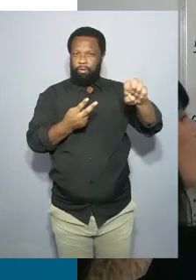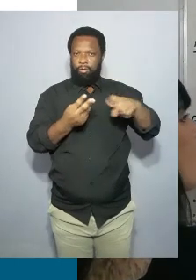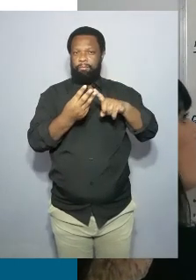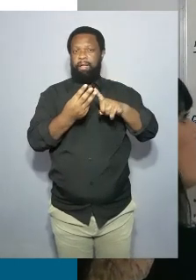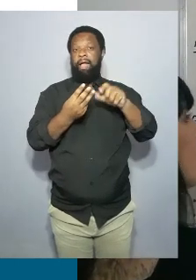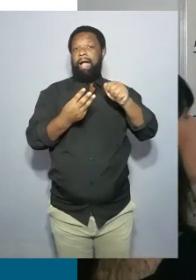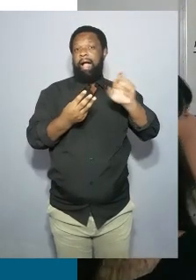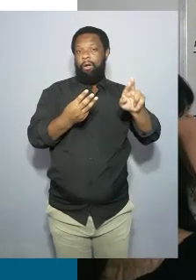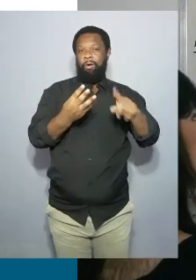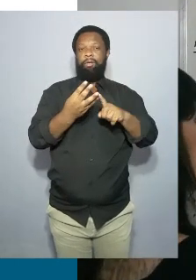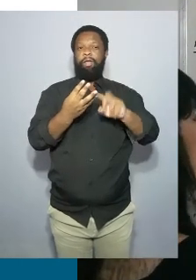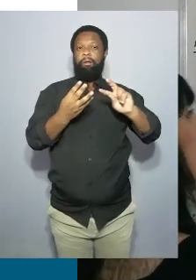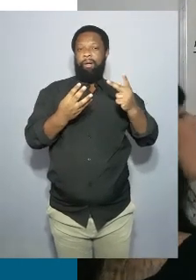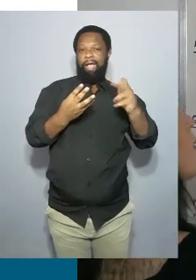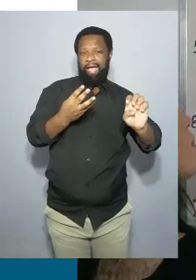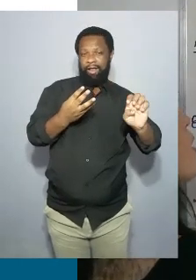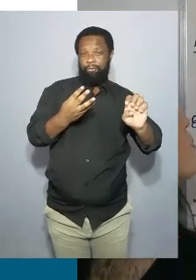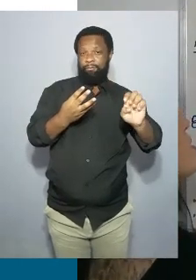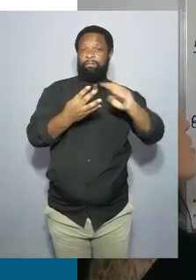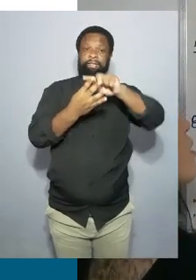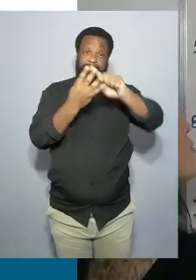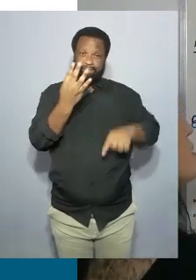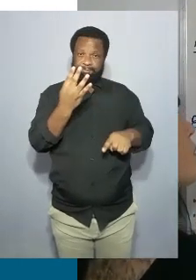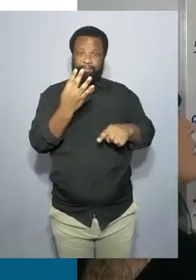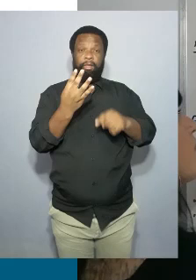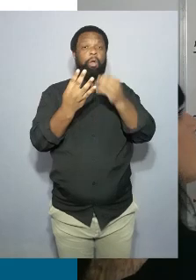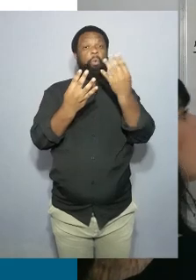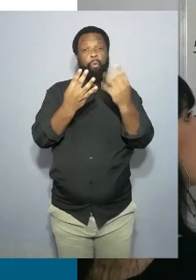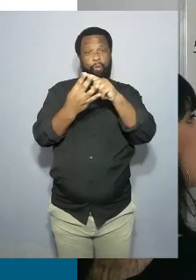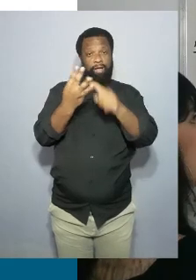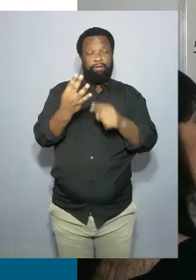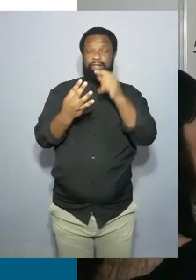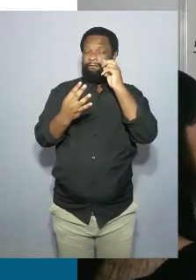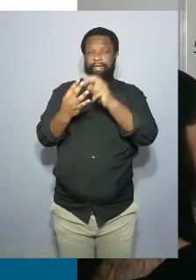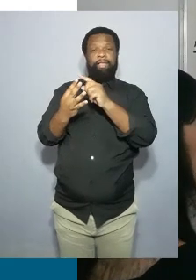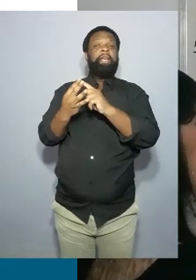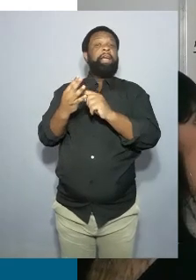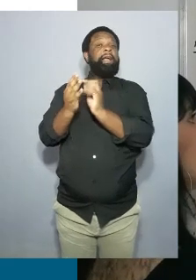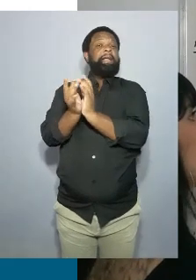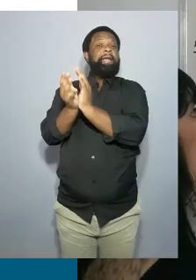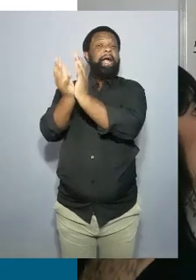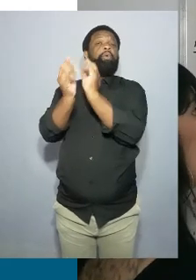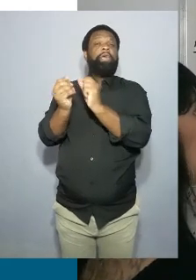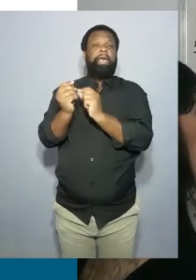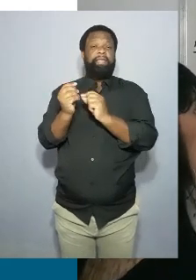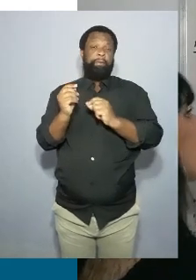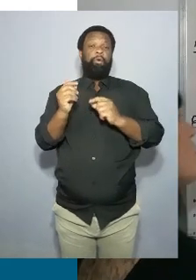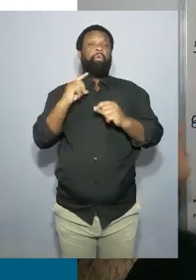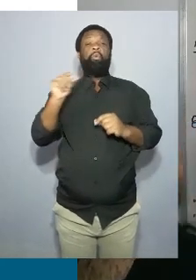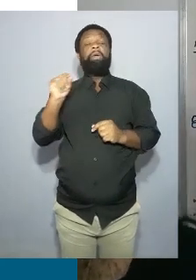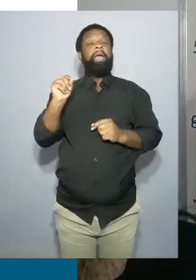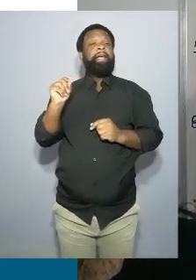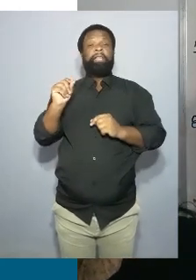neônio, argônio e hélio. Bom, pessoal, como vocês podem ver, os gases nobres eles são gases